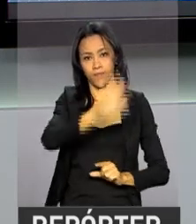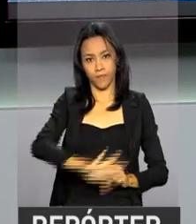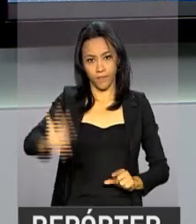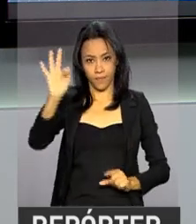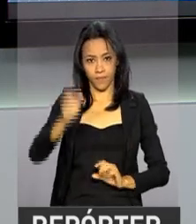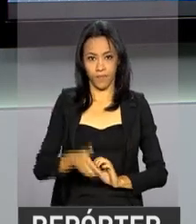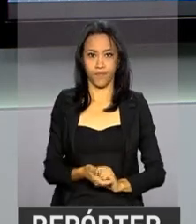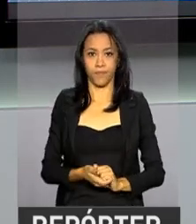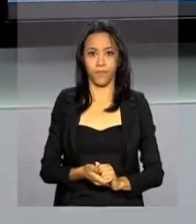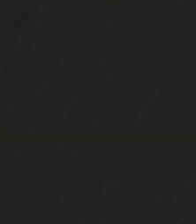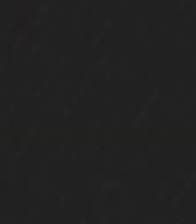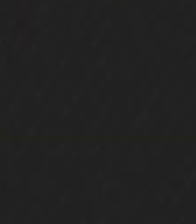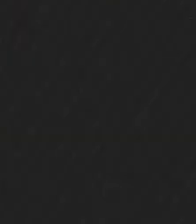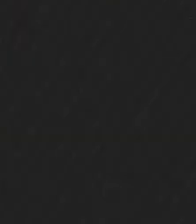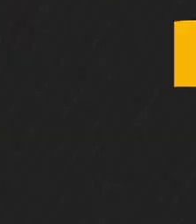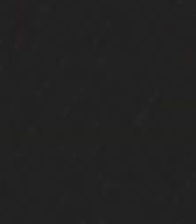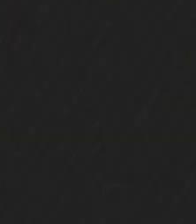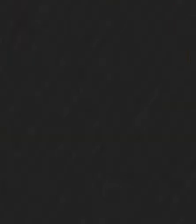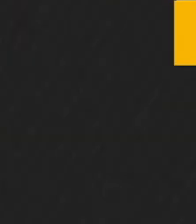federal